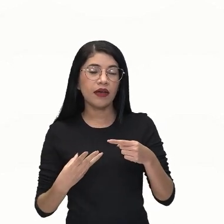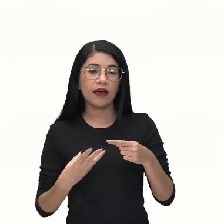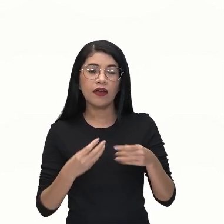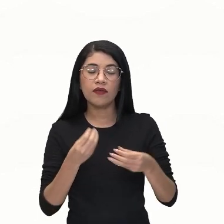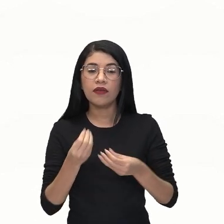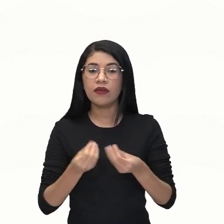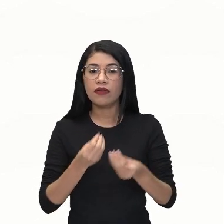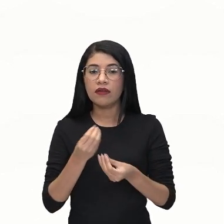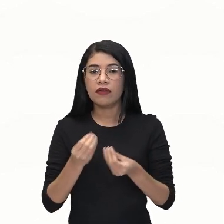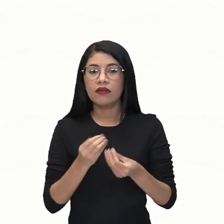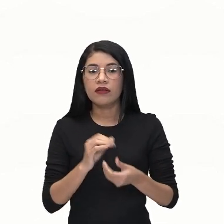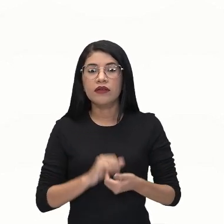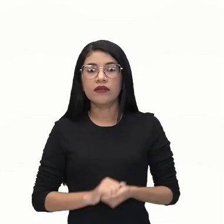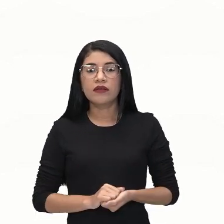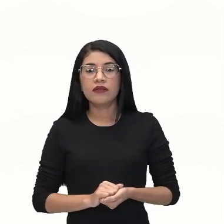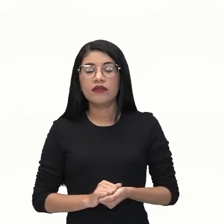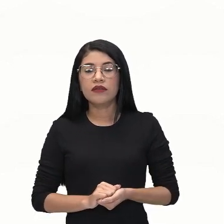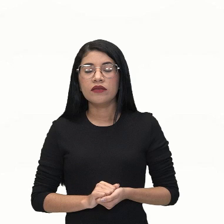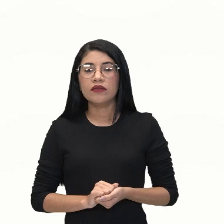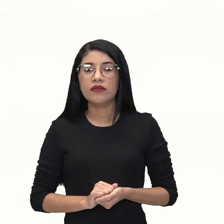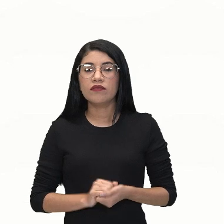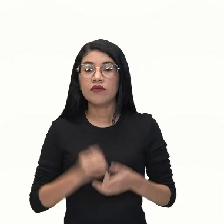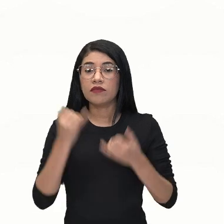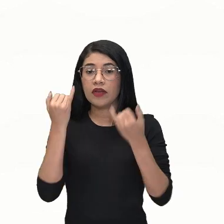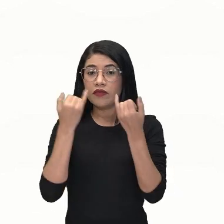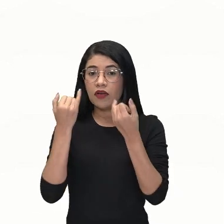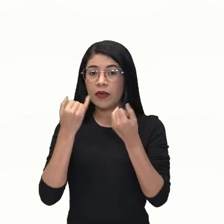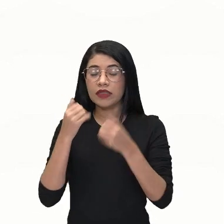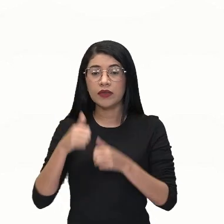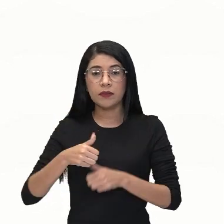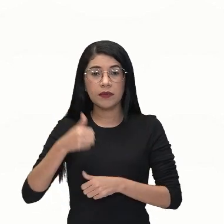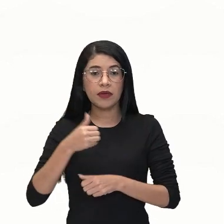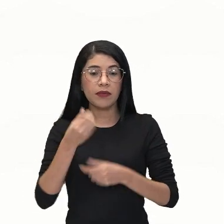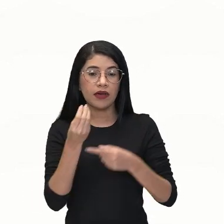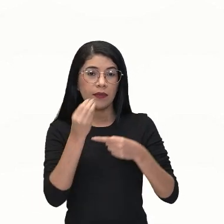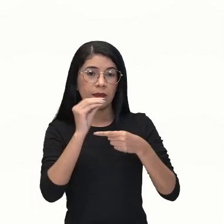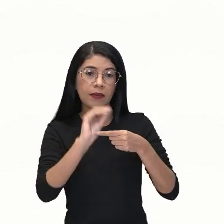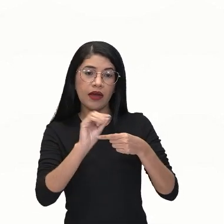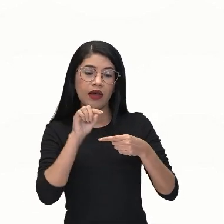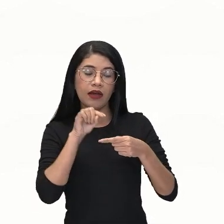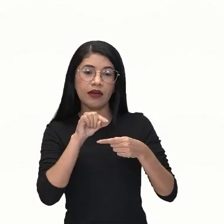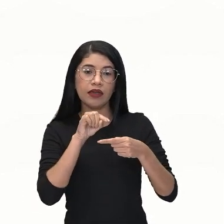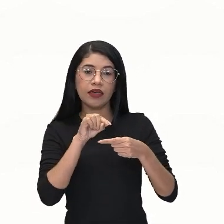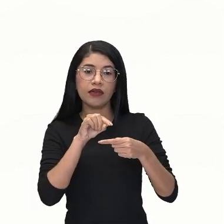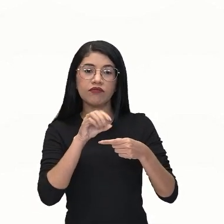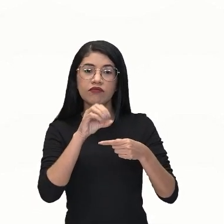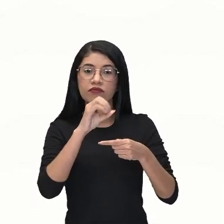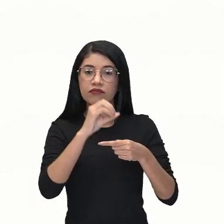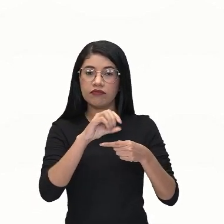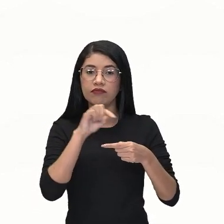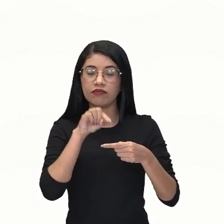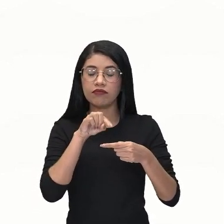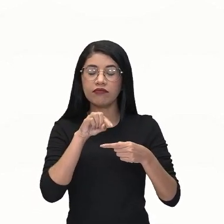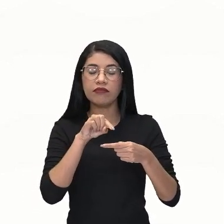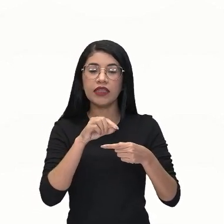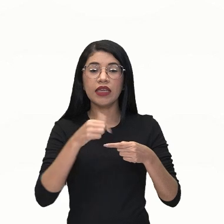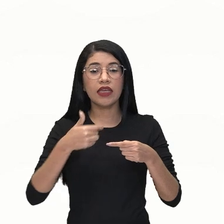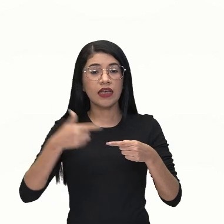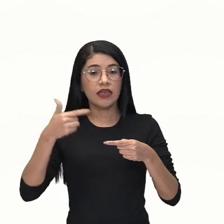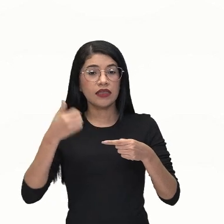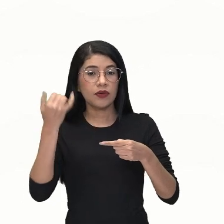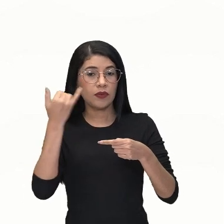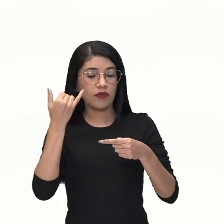aqui a fração, a primeira informação dada a gente coloca aqui em cima e a